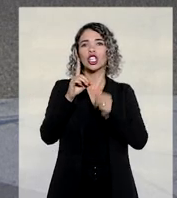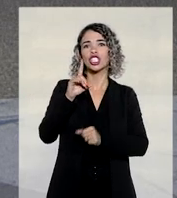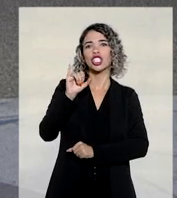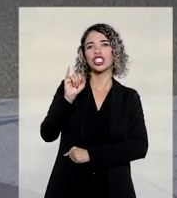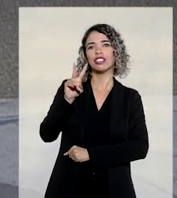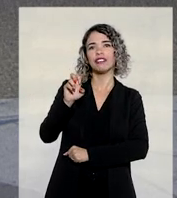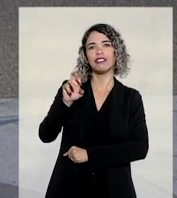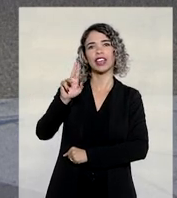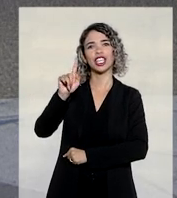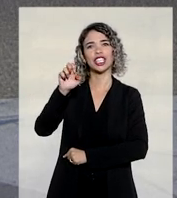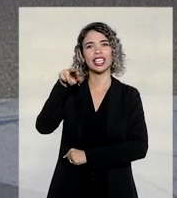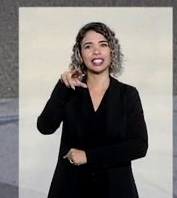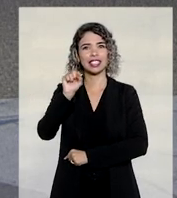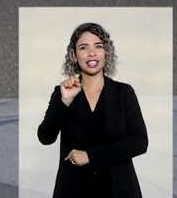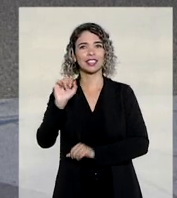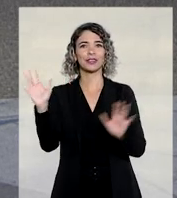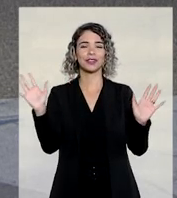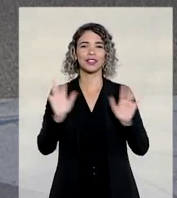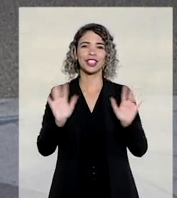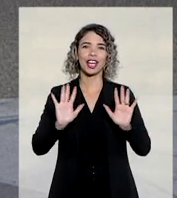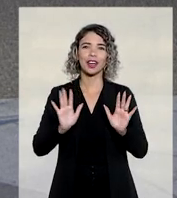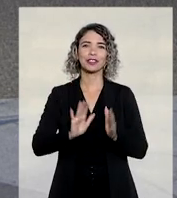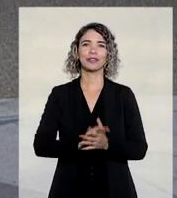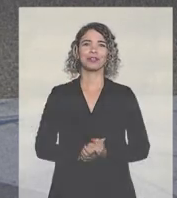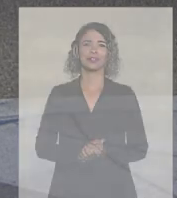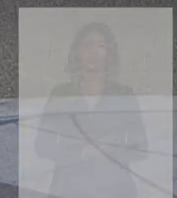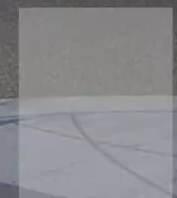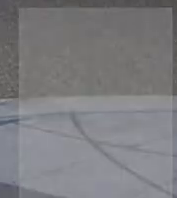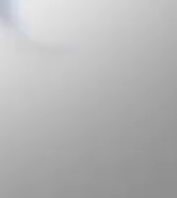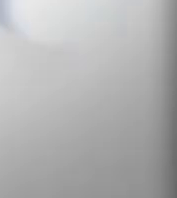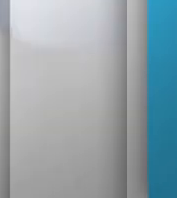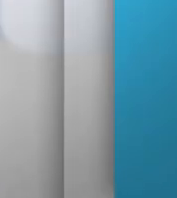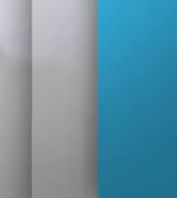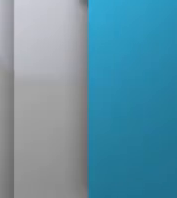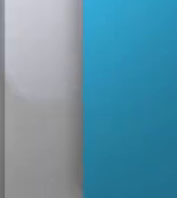será embargos de divergência. A gente se encontra.